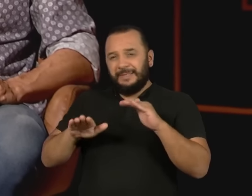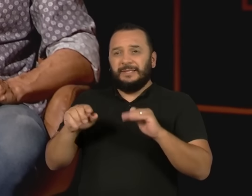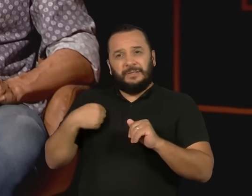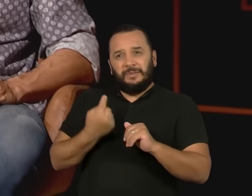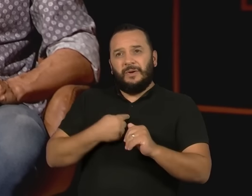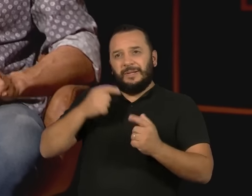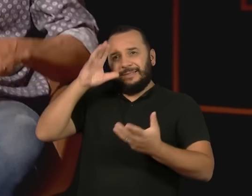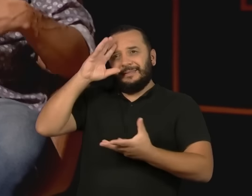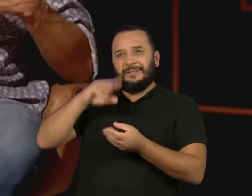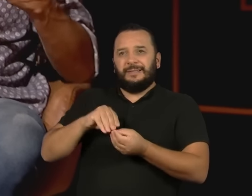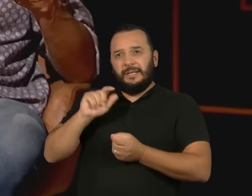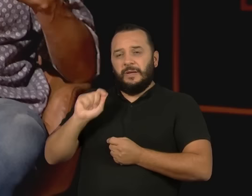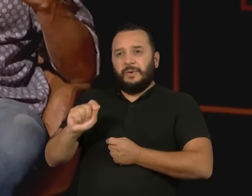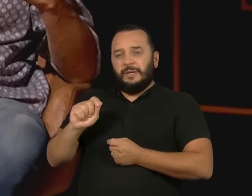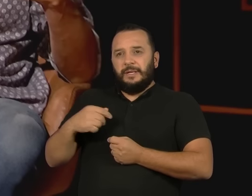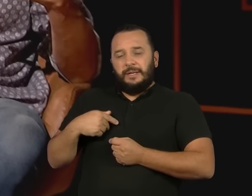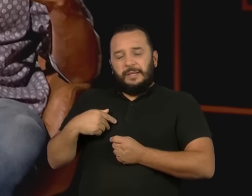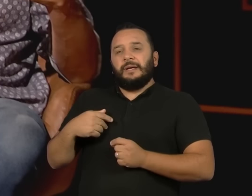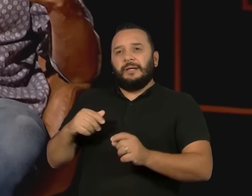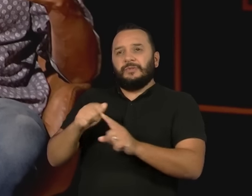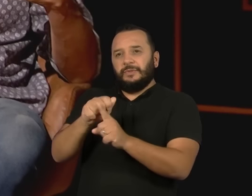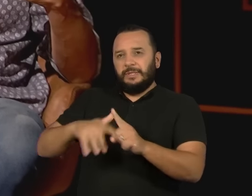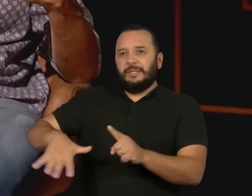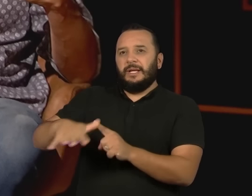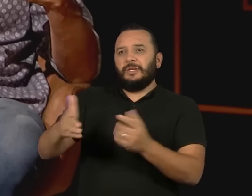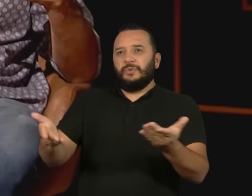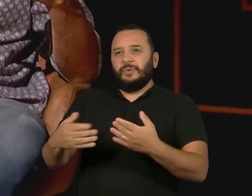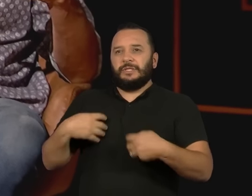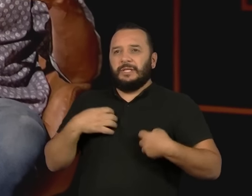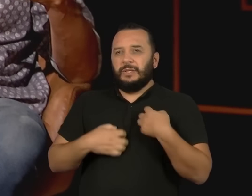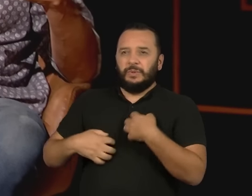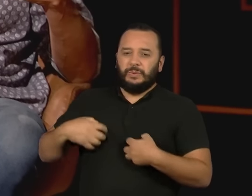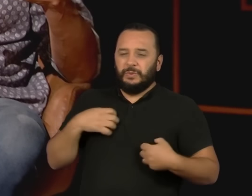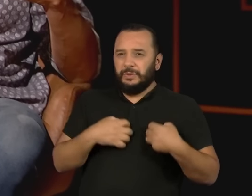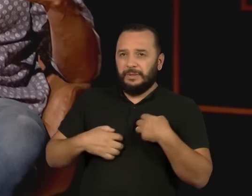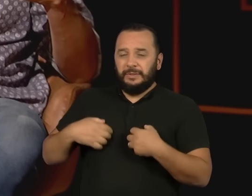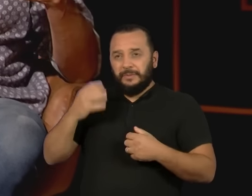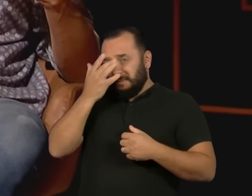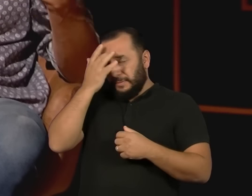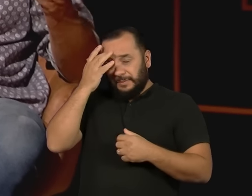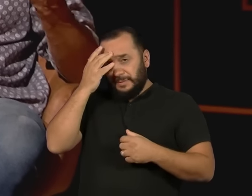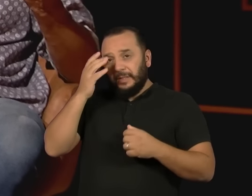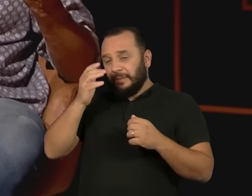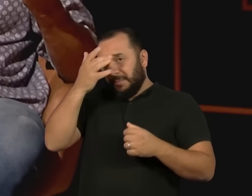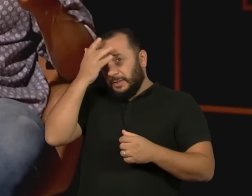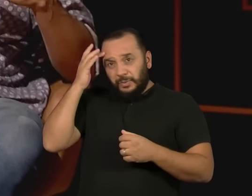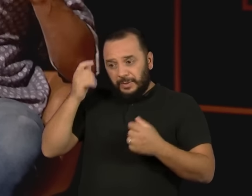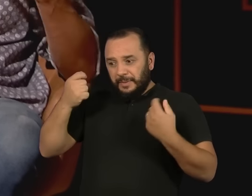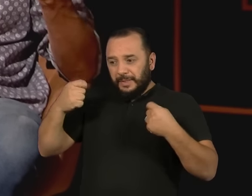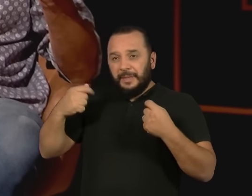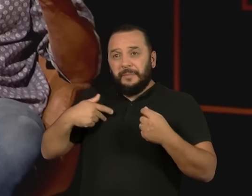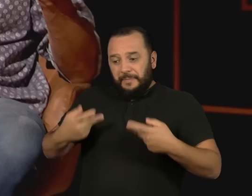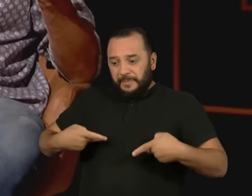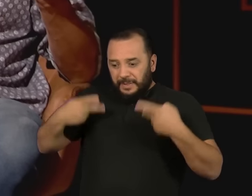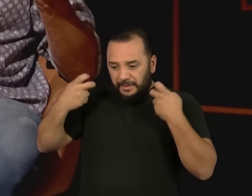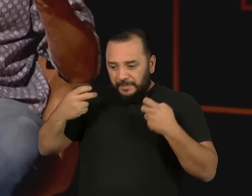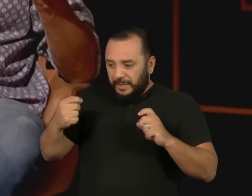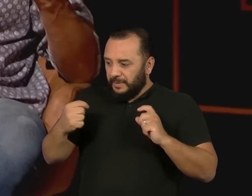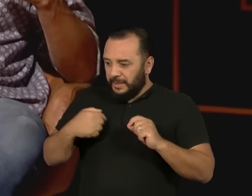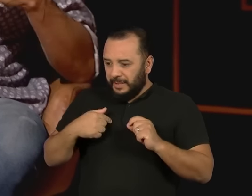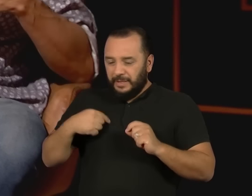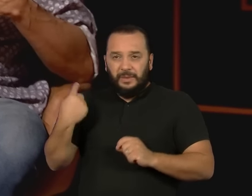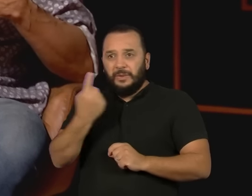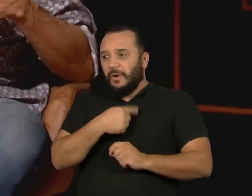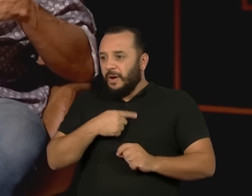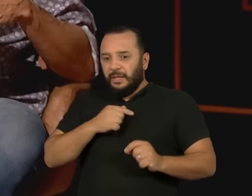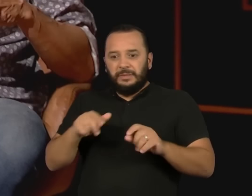entender que eu acho que uma grande angústia da humanidade hoje é ela perceber que ela é uma grande figuração num universo em que a